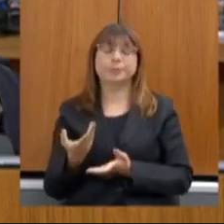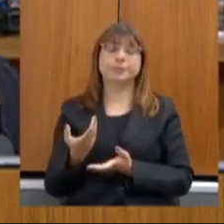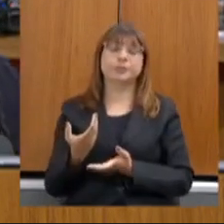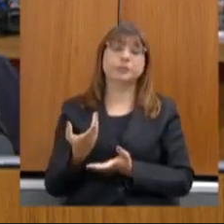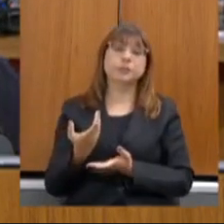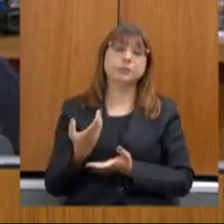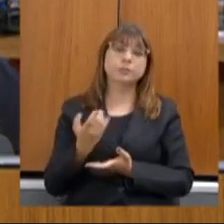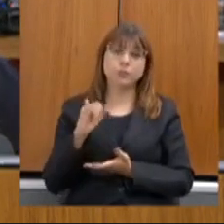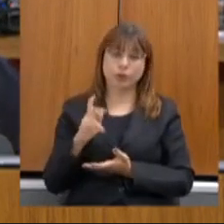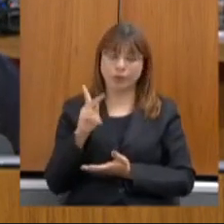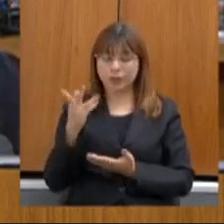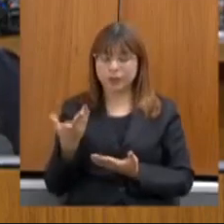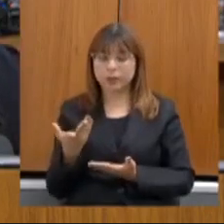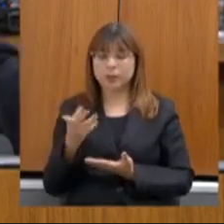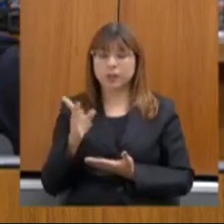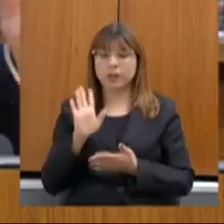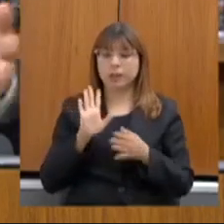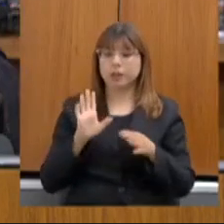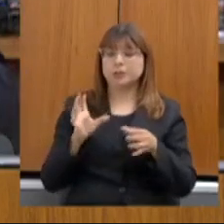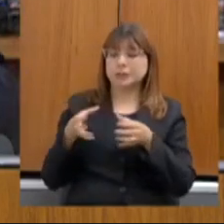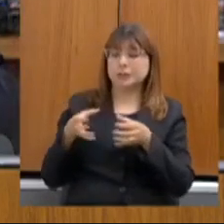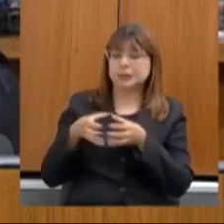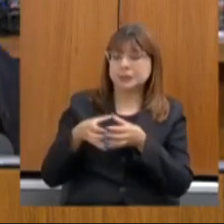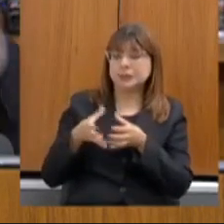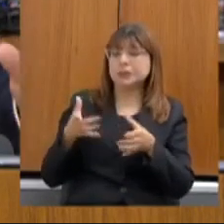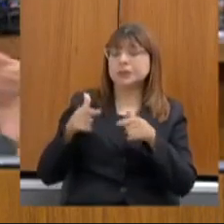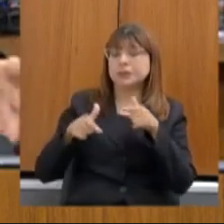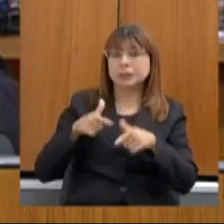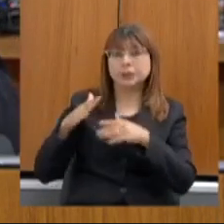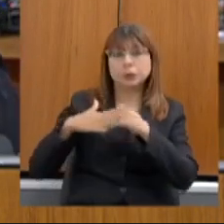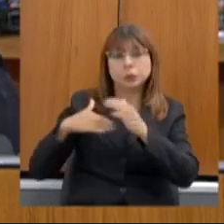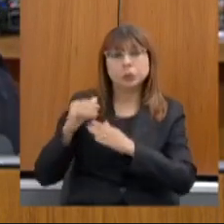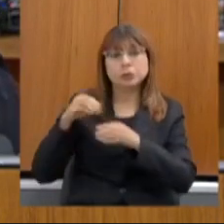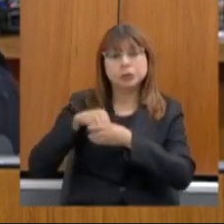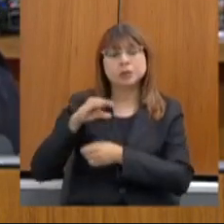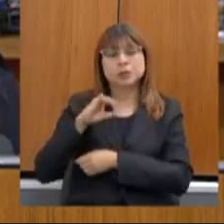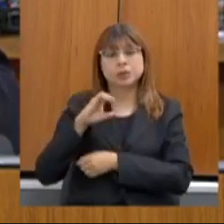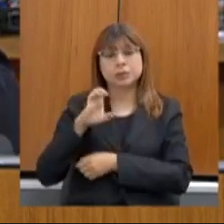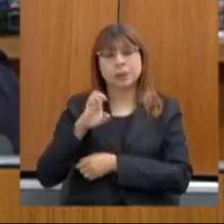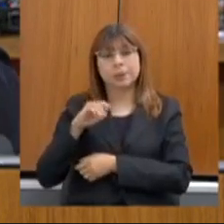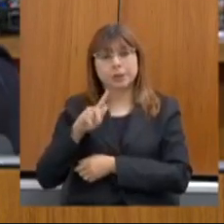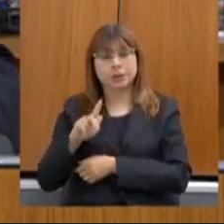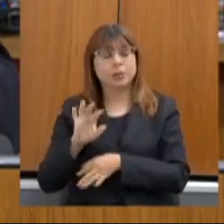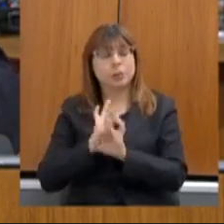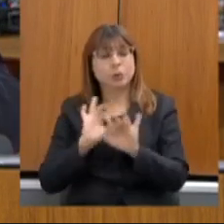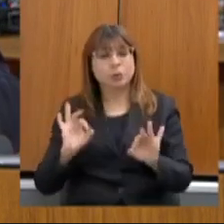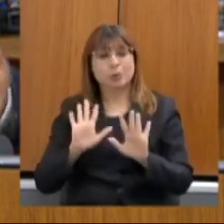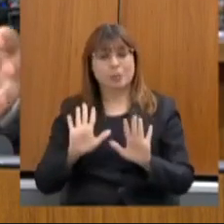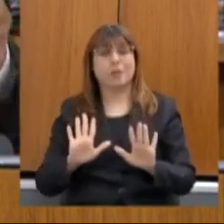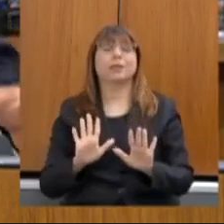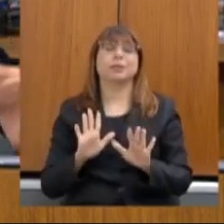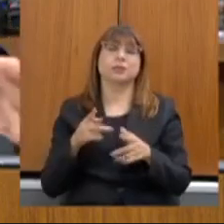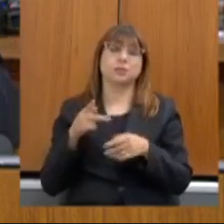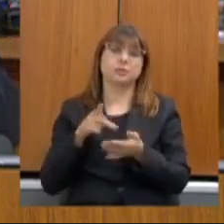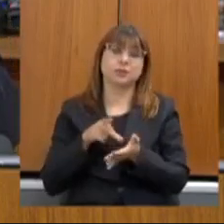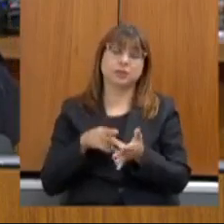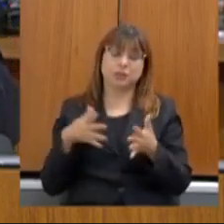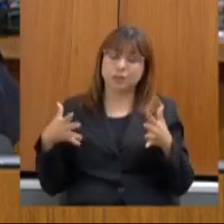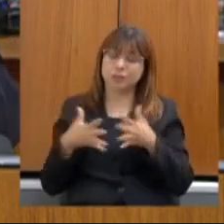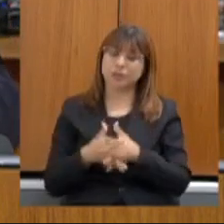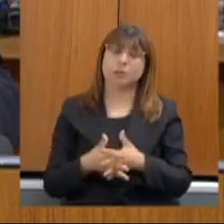semente tem um corpo técnico maravilhoso mas infelizmente é tá sendo a trava do